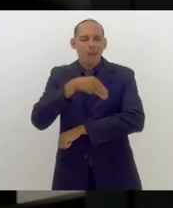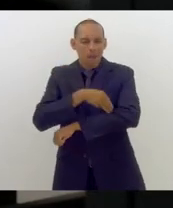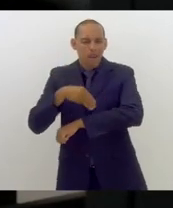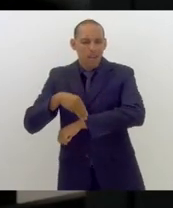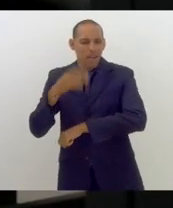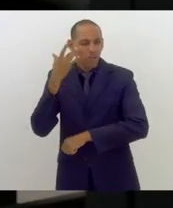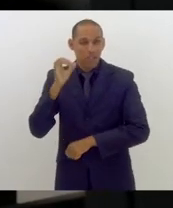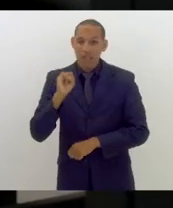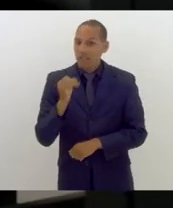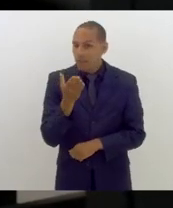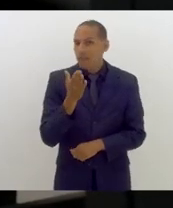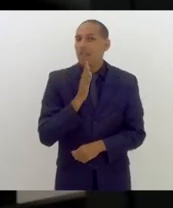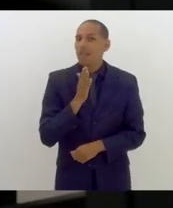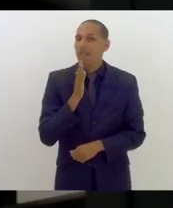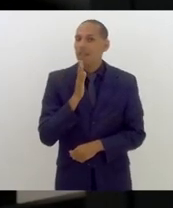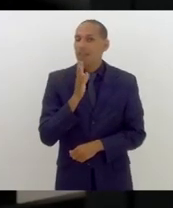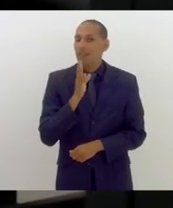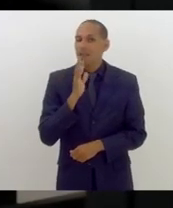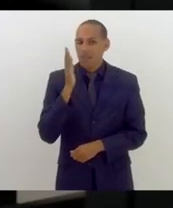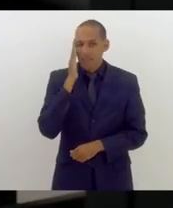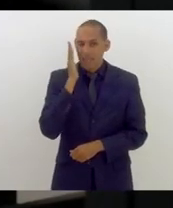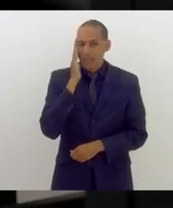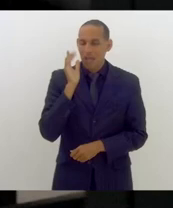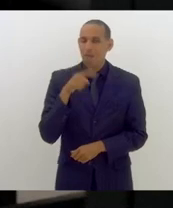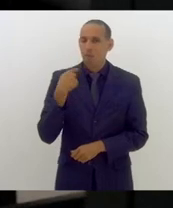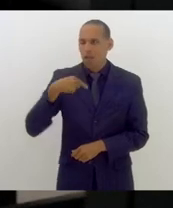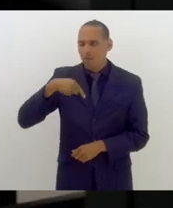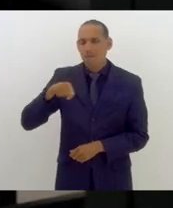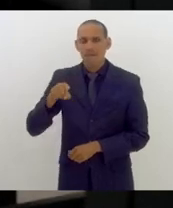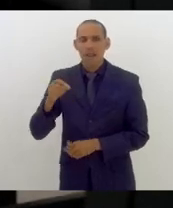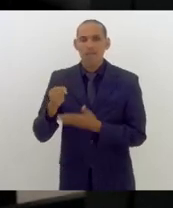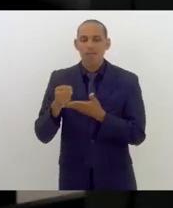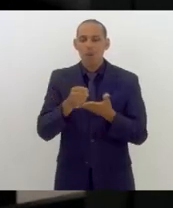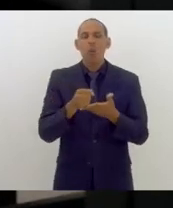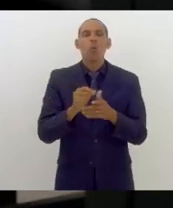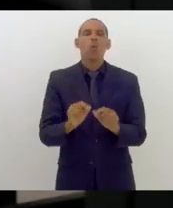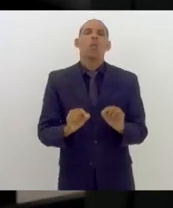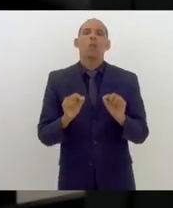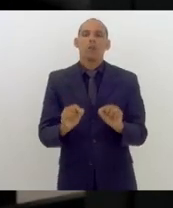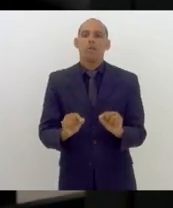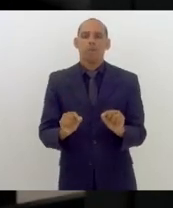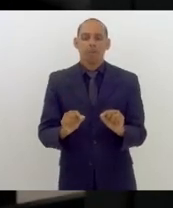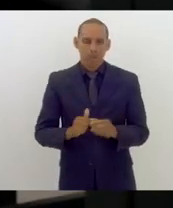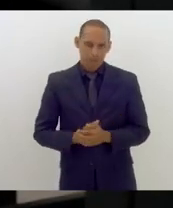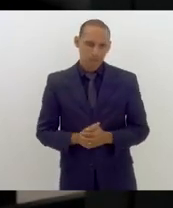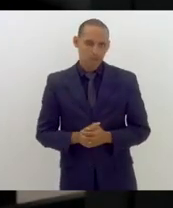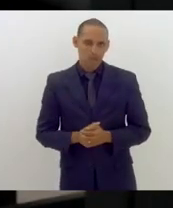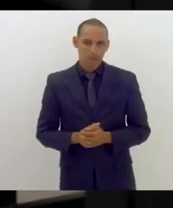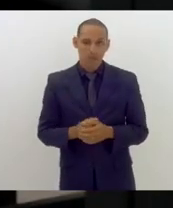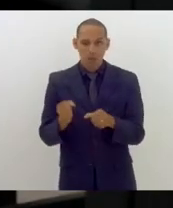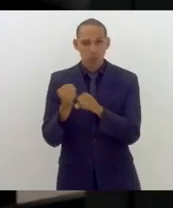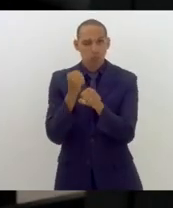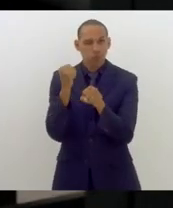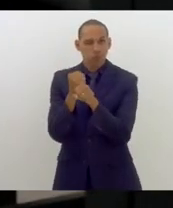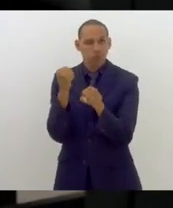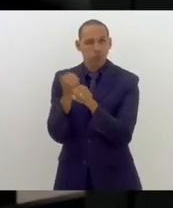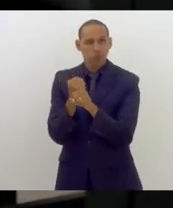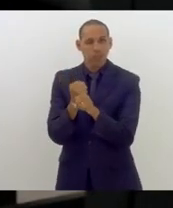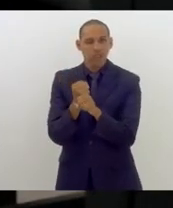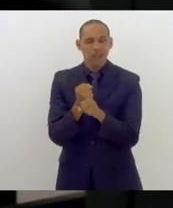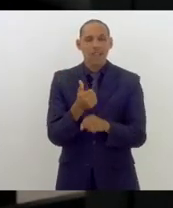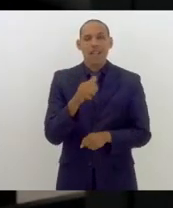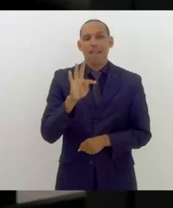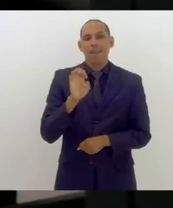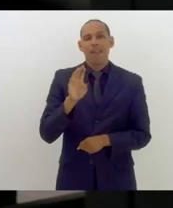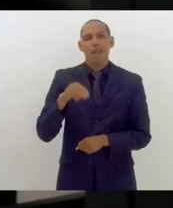tem conhecimento mas nós vamos imediatamente trazer existe a construção de dezenas de termelétrica